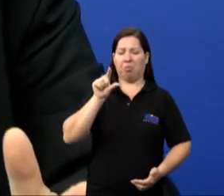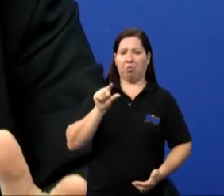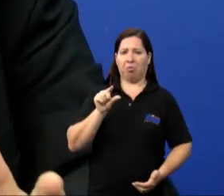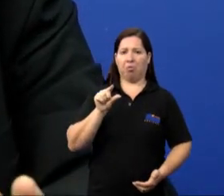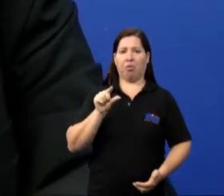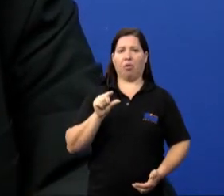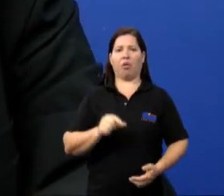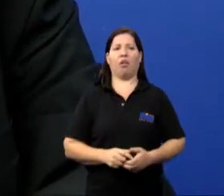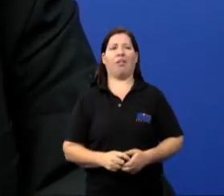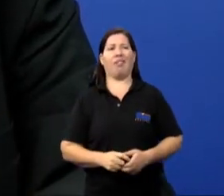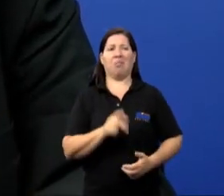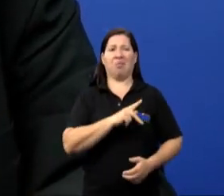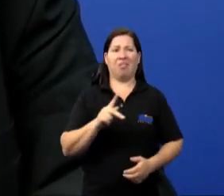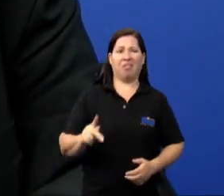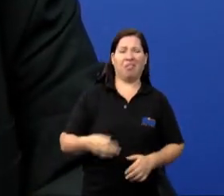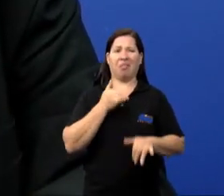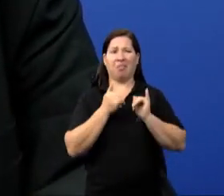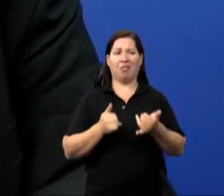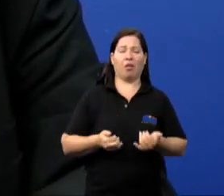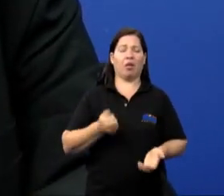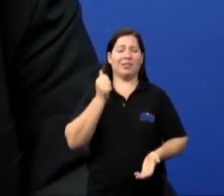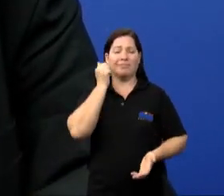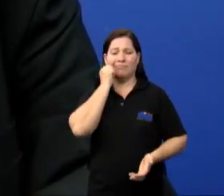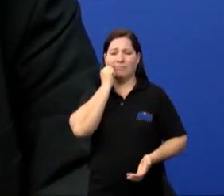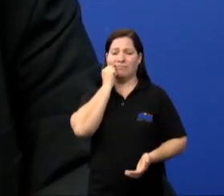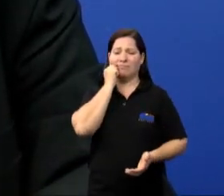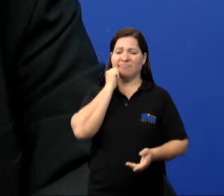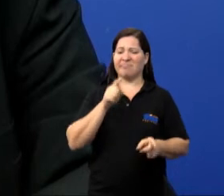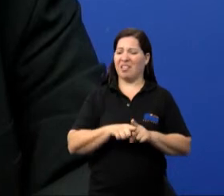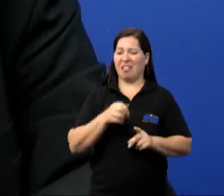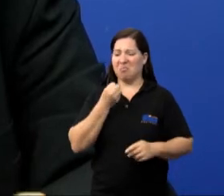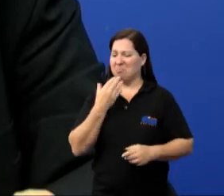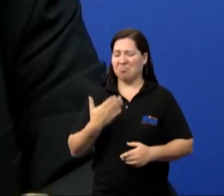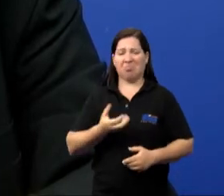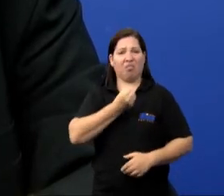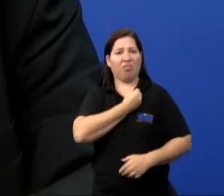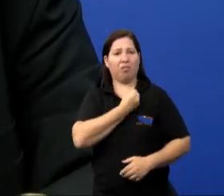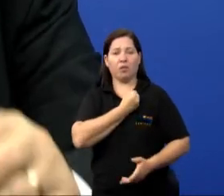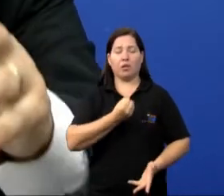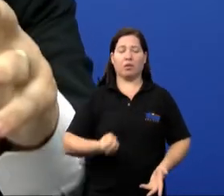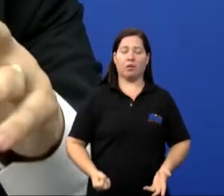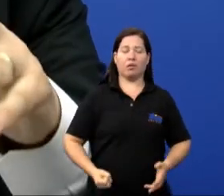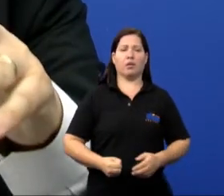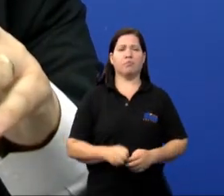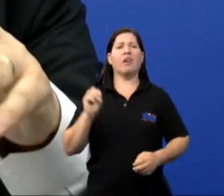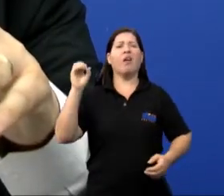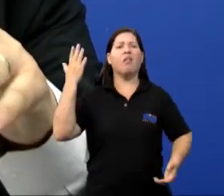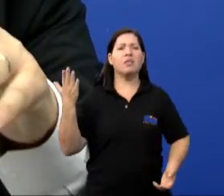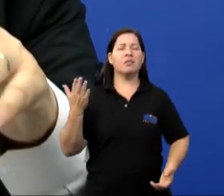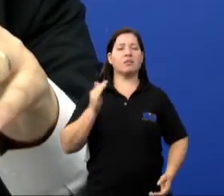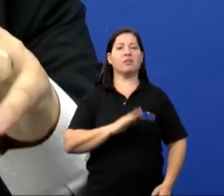mãe também insatisfeita. O que será que está acontecendo com essa criança? Ela não aprende? Vamos discutir um